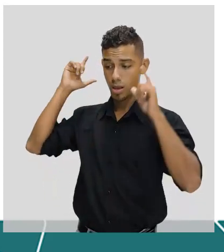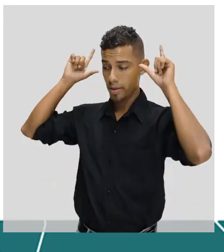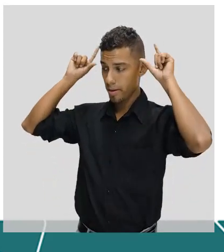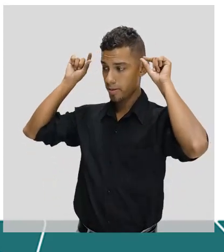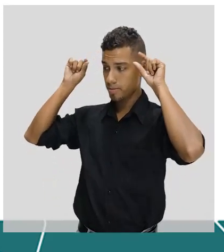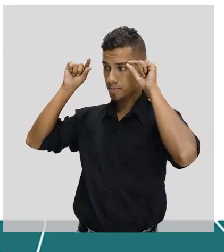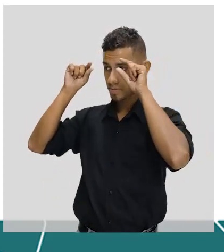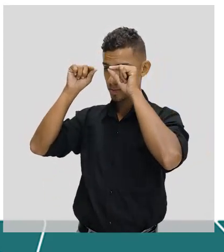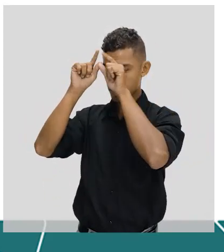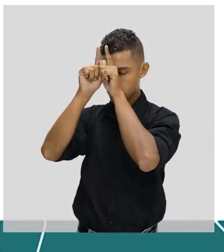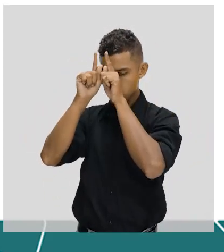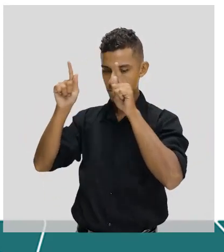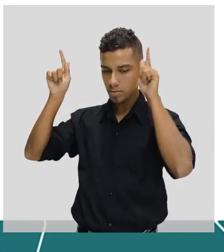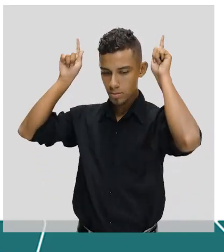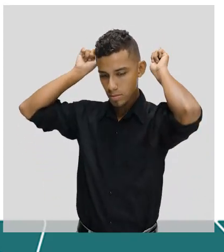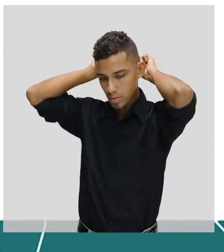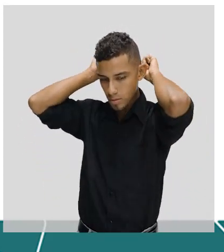eles